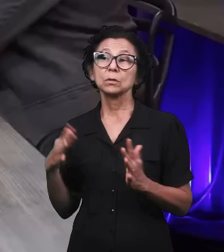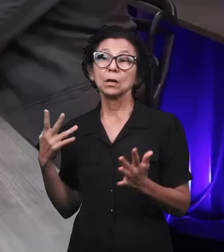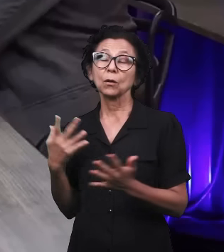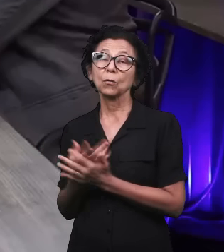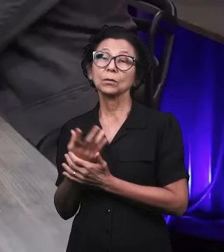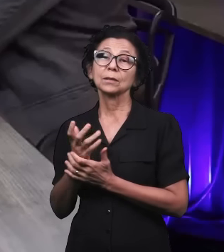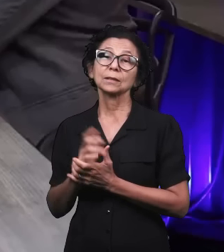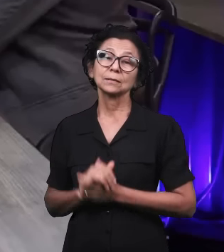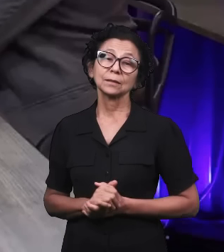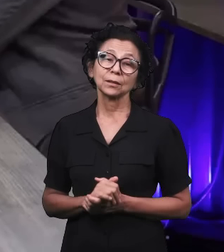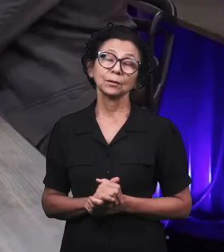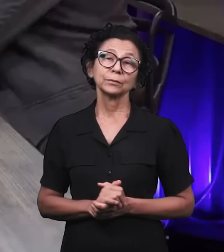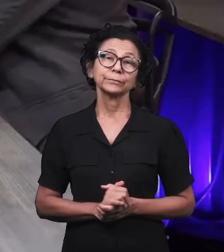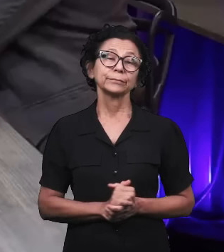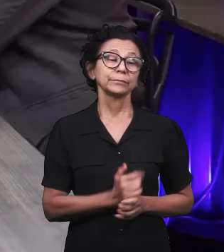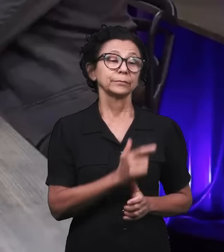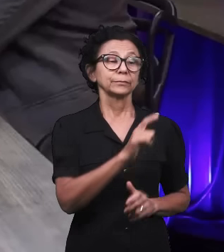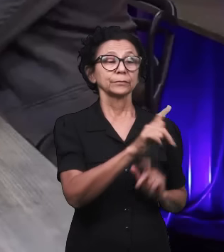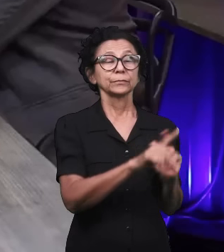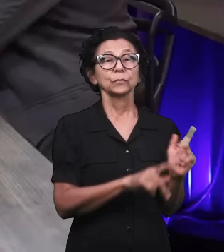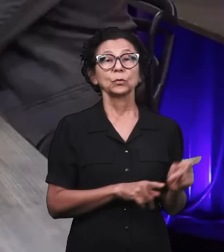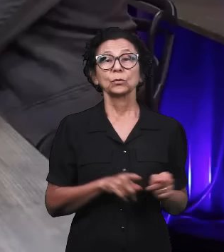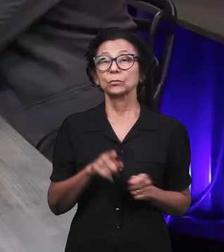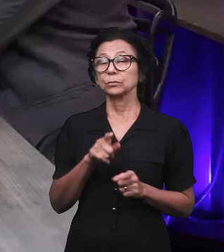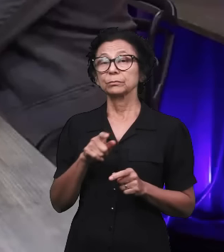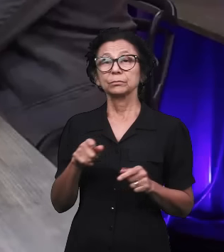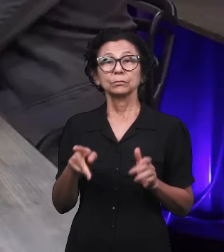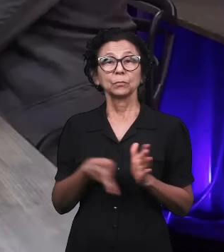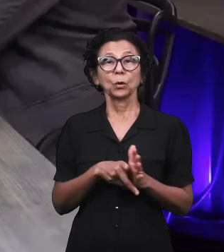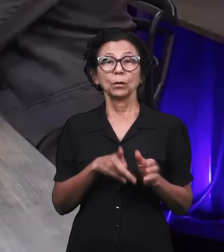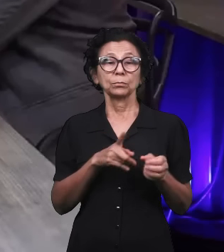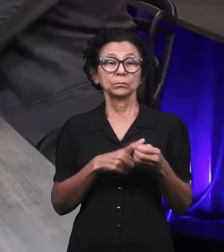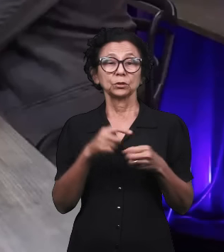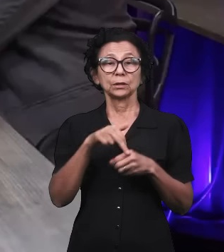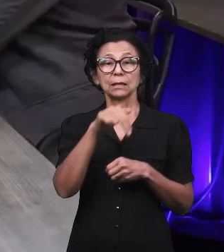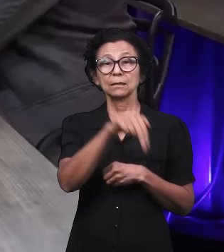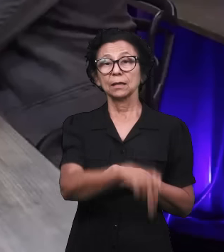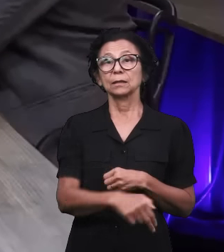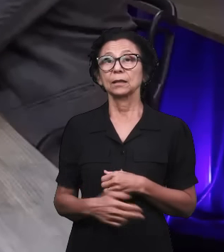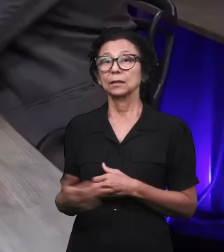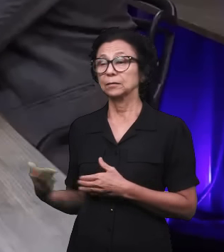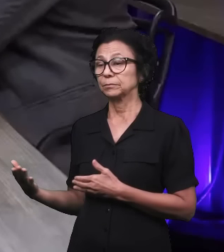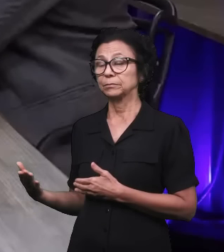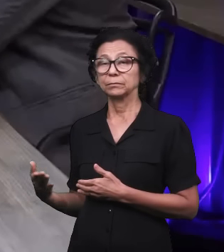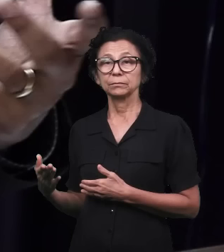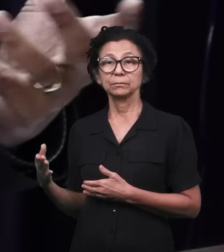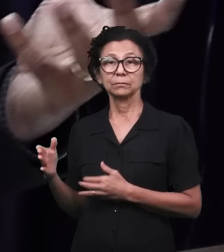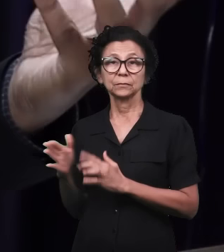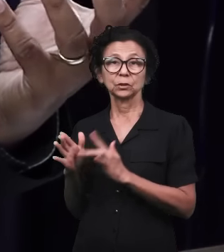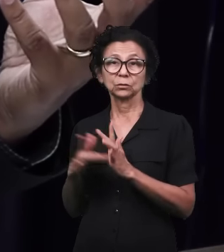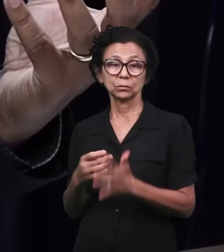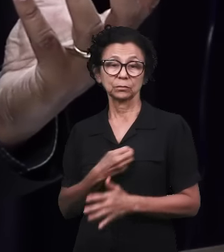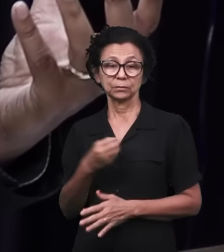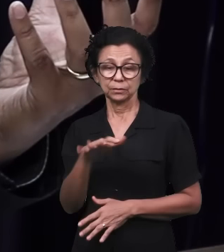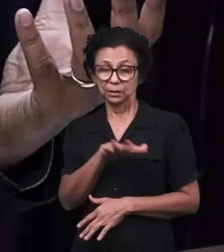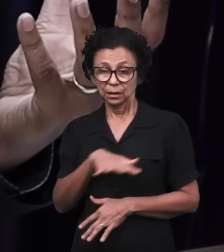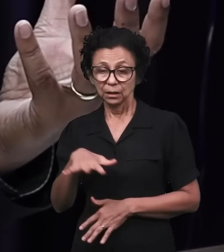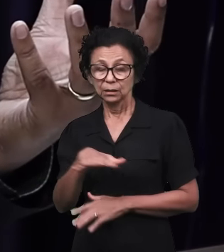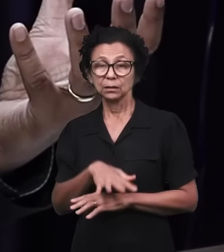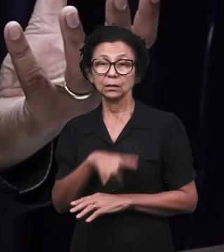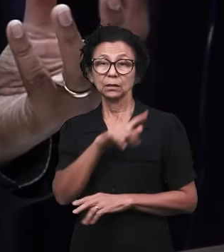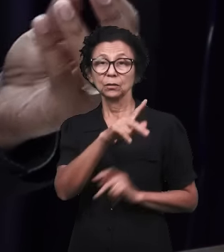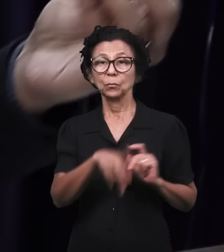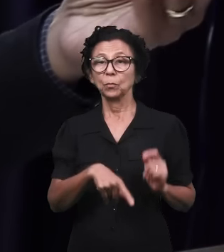foi rejeitado porque ele apresentou a palavra, a profecia, mas racionalmente as pessoas